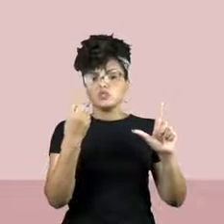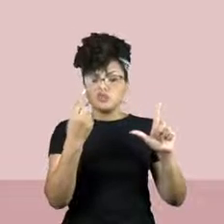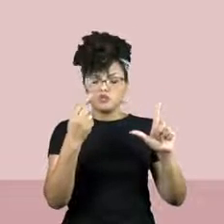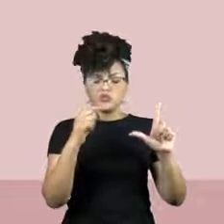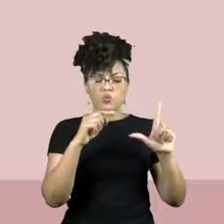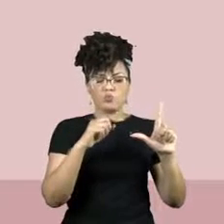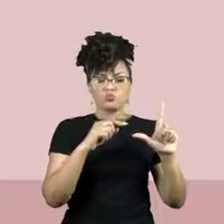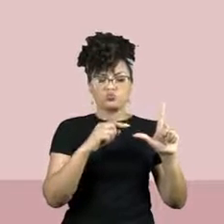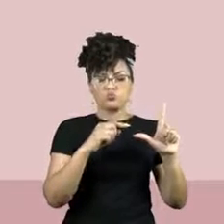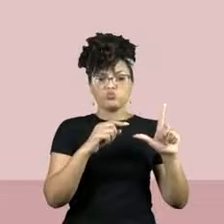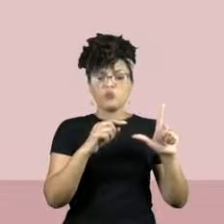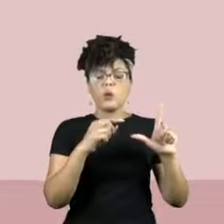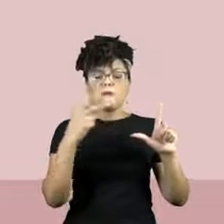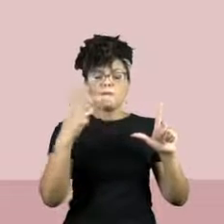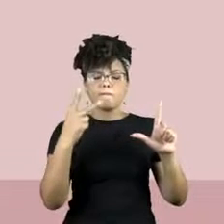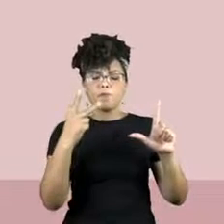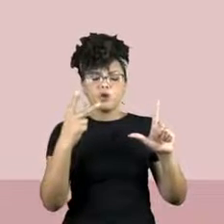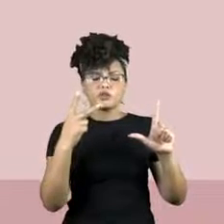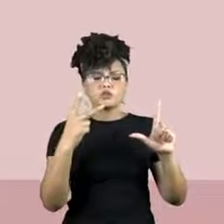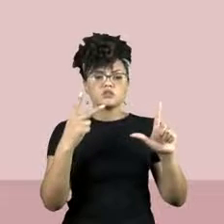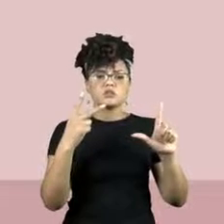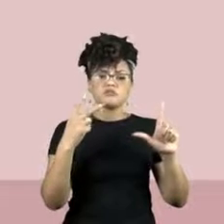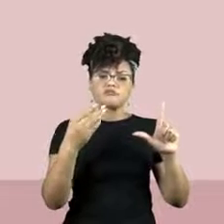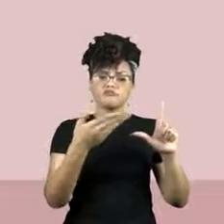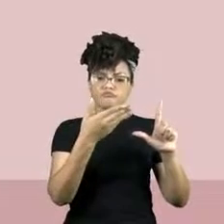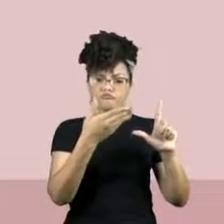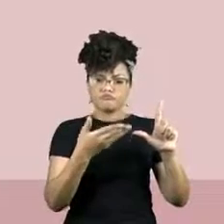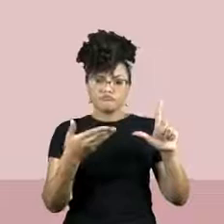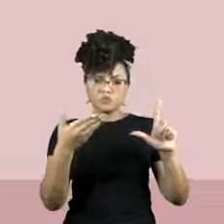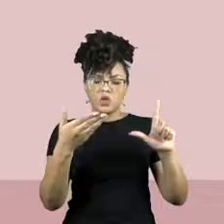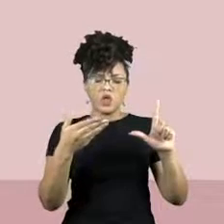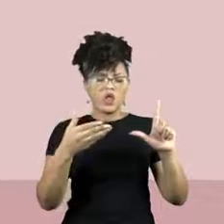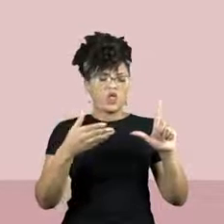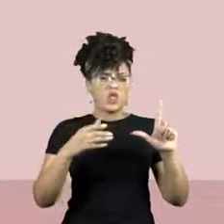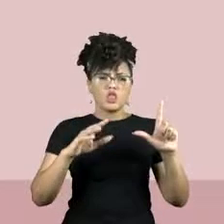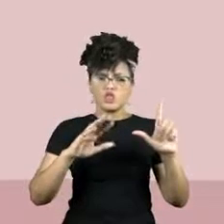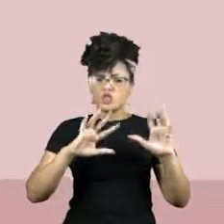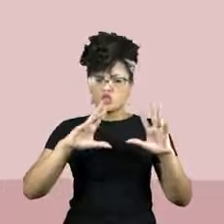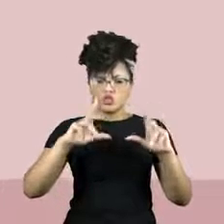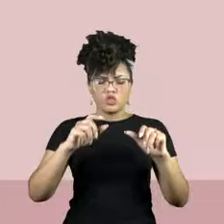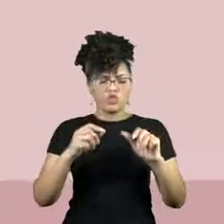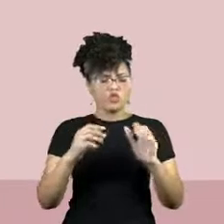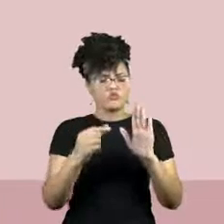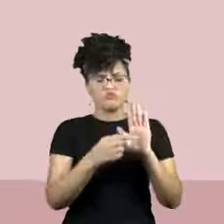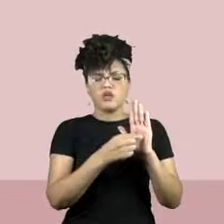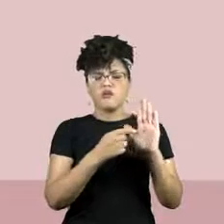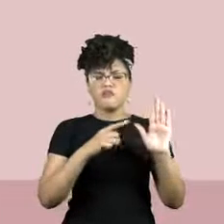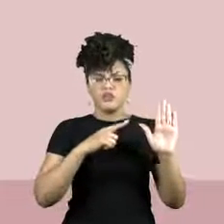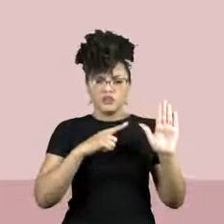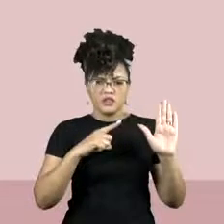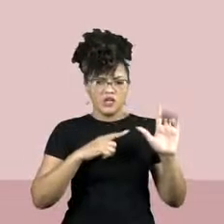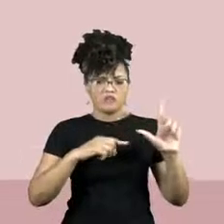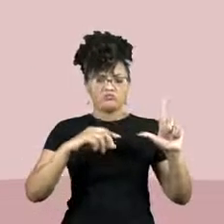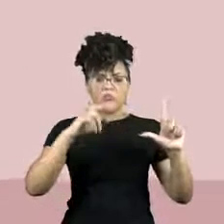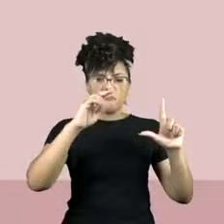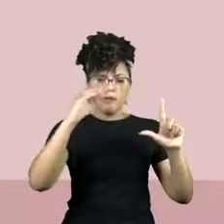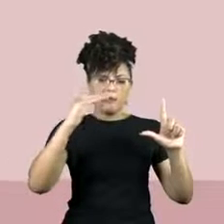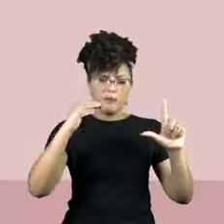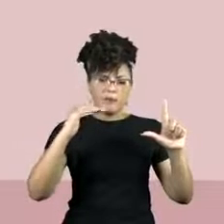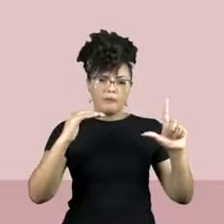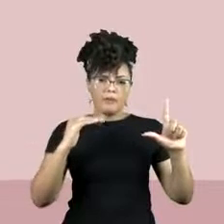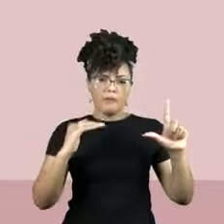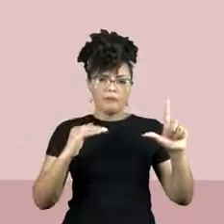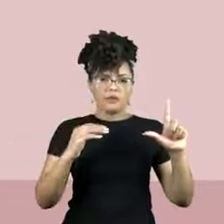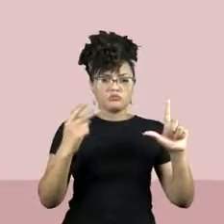ele vai ter um menu de configuração de arquivo, coisas que todo software tem, salvar, abrir, importar, né, fazer coisas que softwares necessitam para